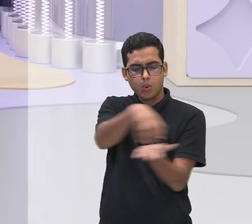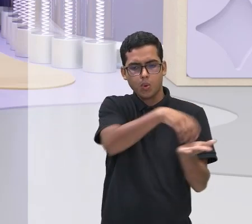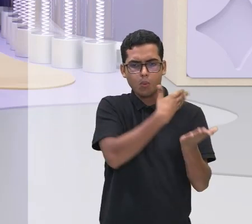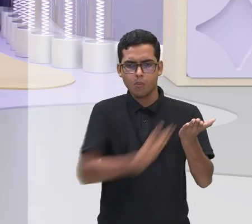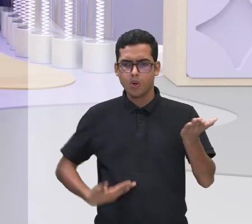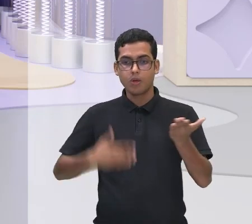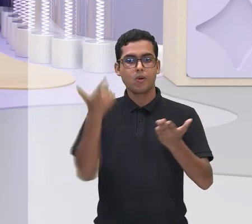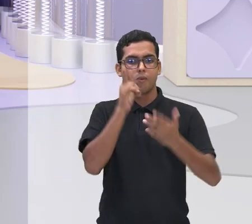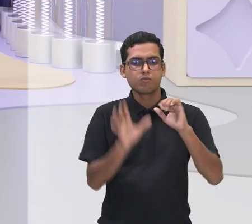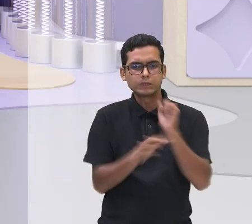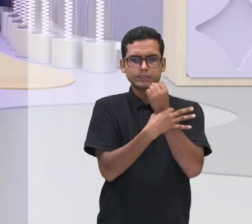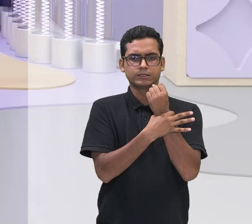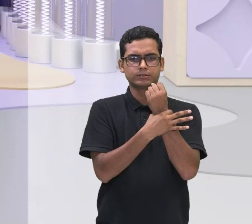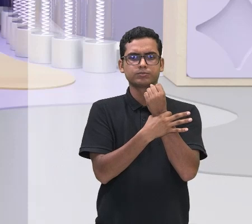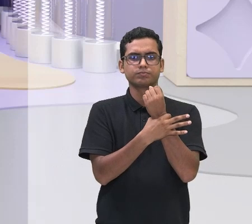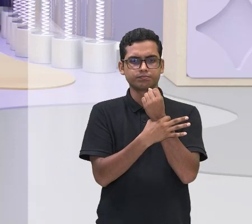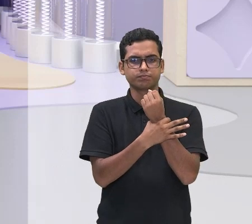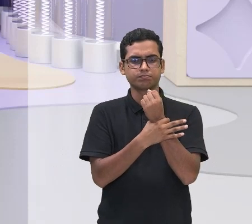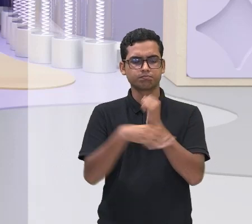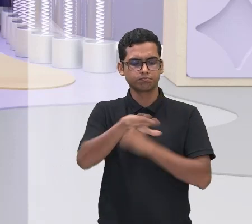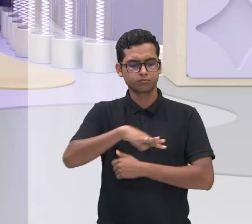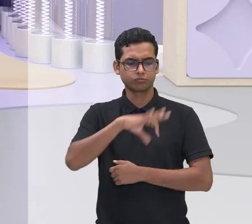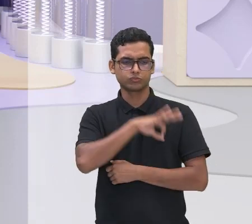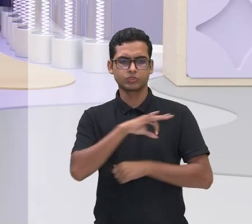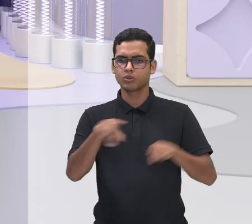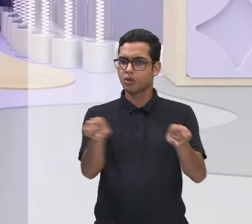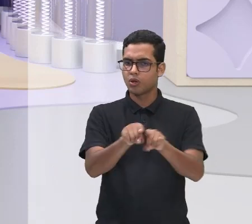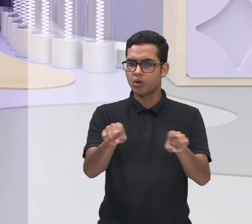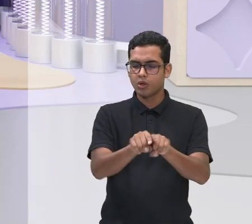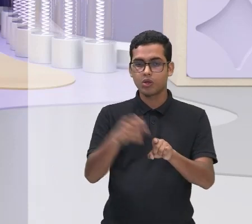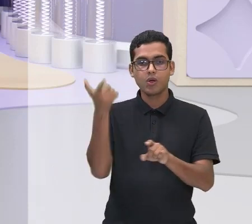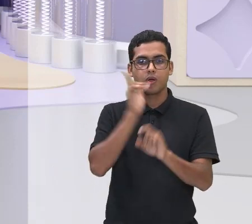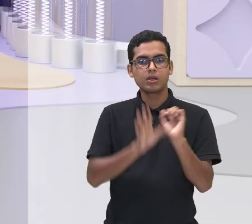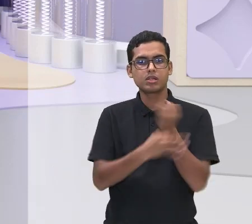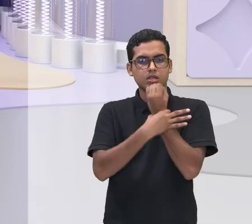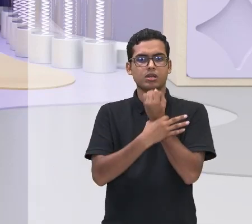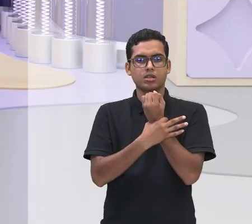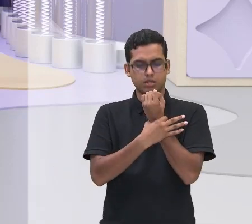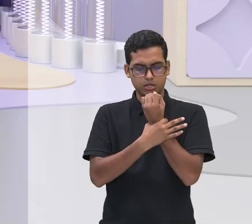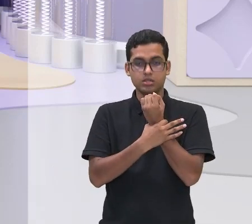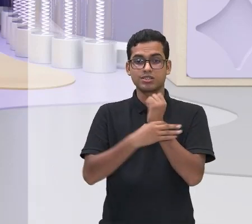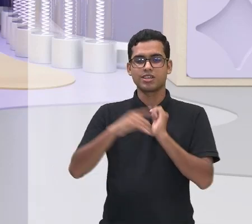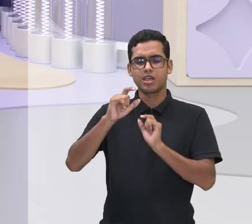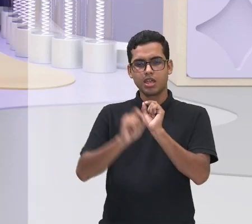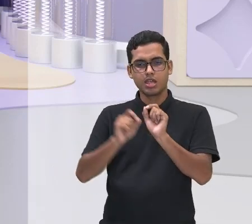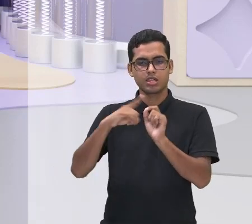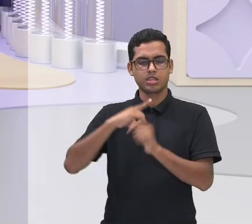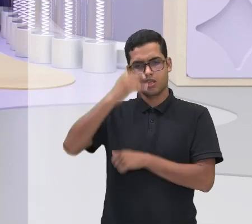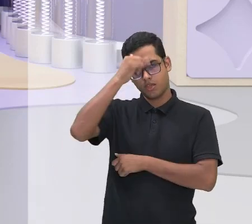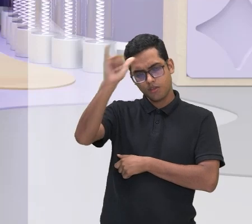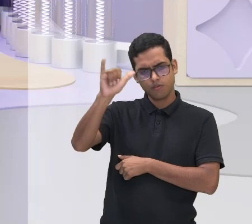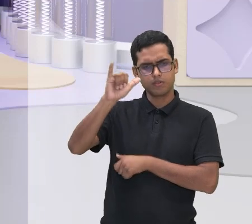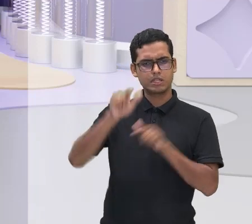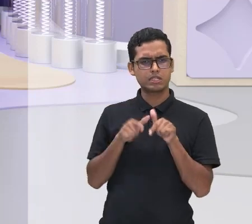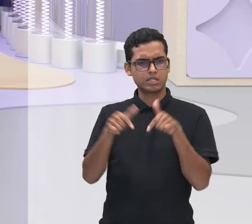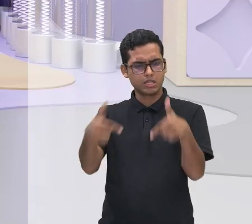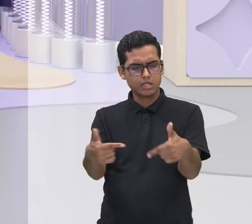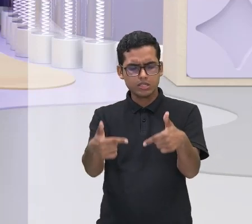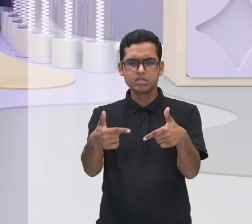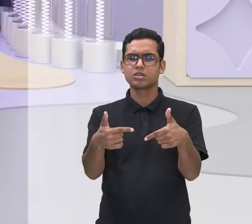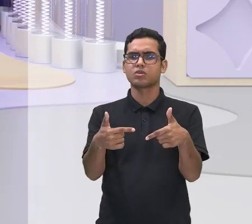liberdade religiosa e de crença e que vão garantir que não existam os atos de intolerância